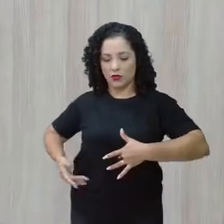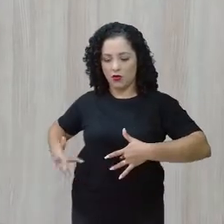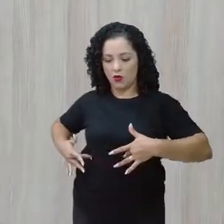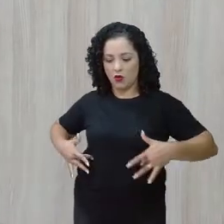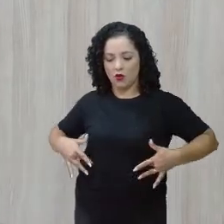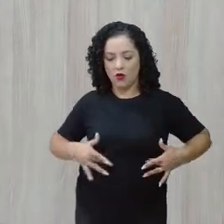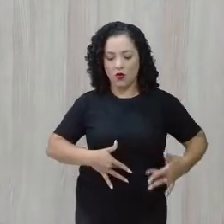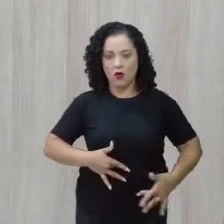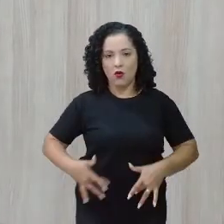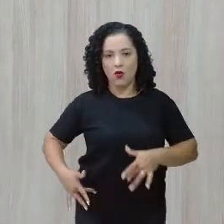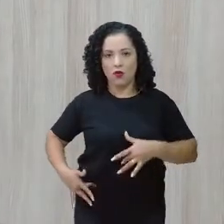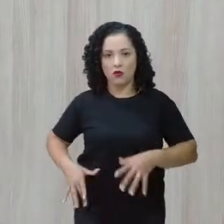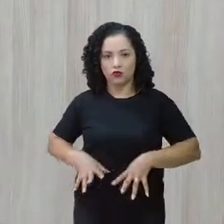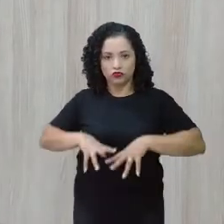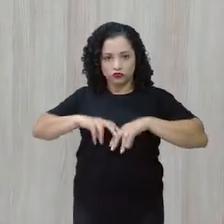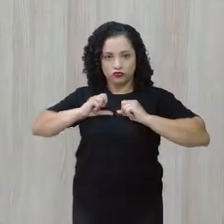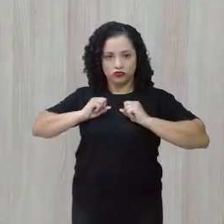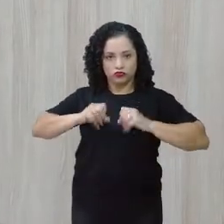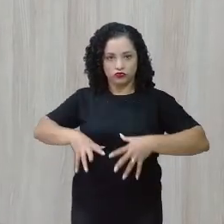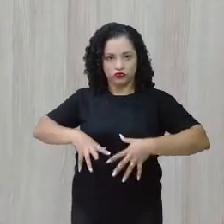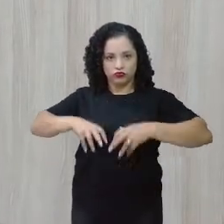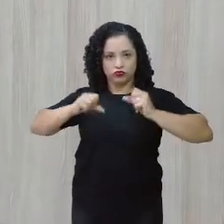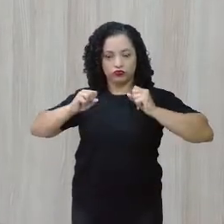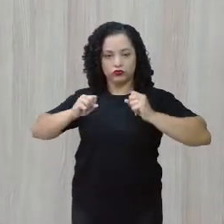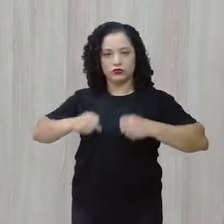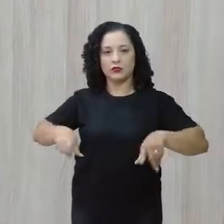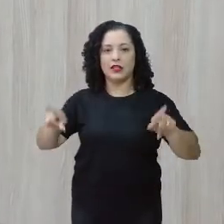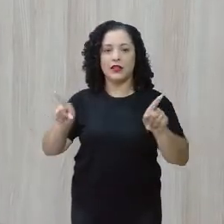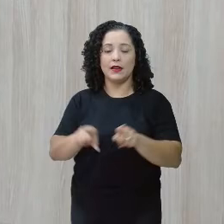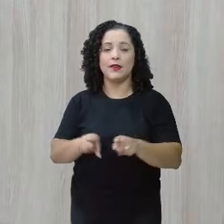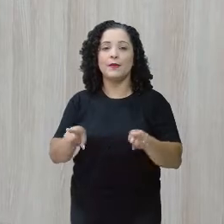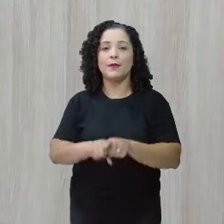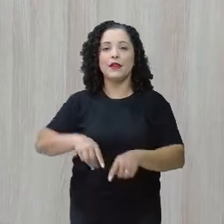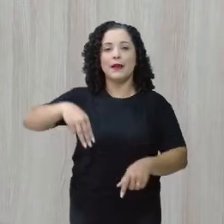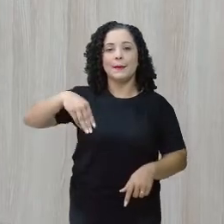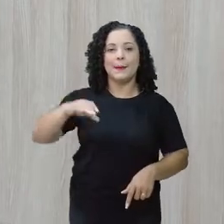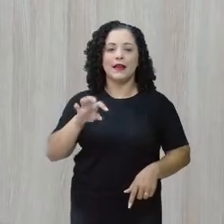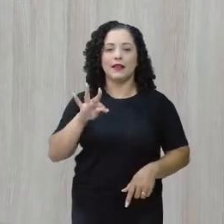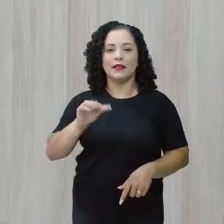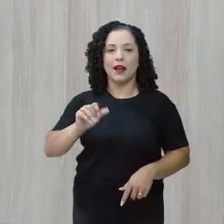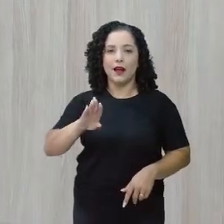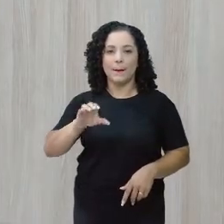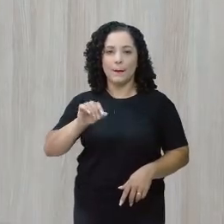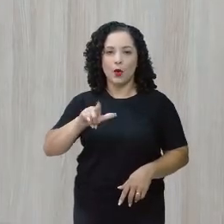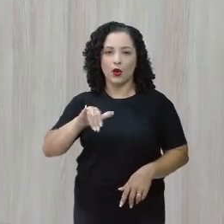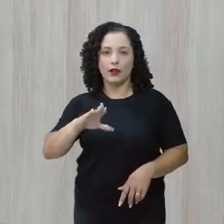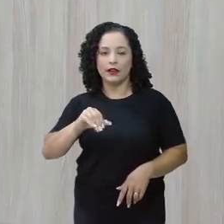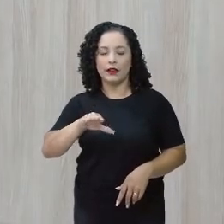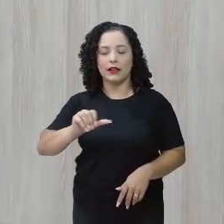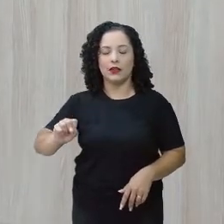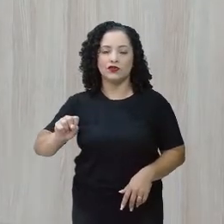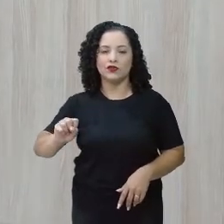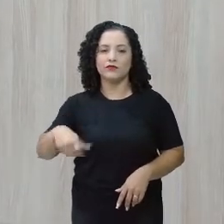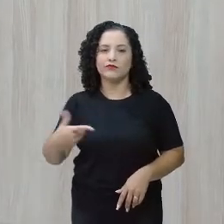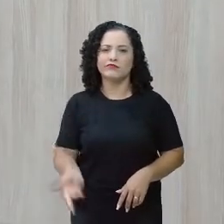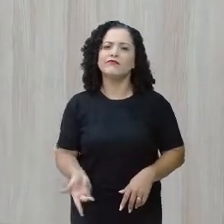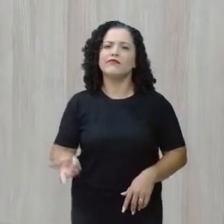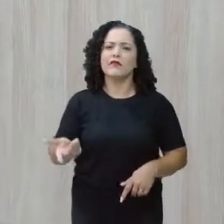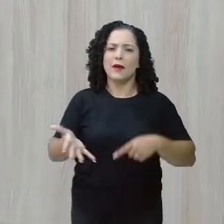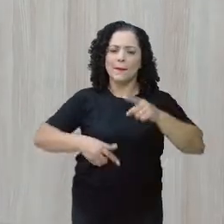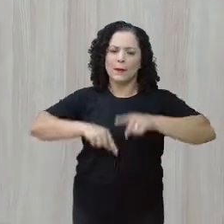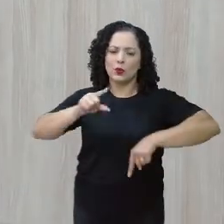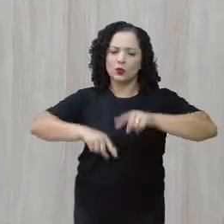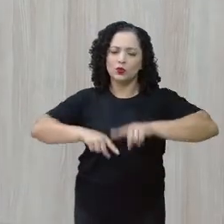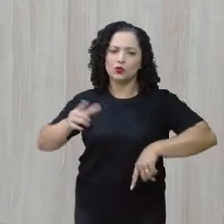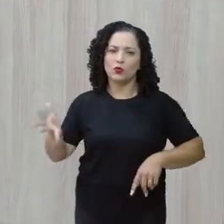E aí eu estou dizendo que são excretas metabólicas. São excretas, são substâncias que foram produzidas com